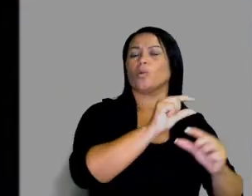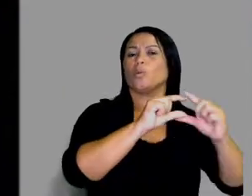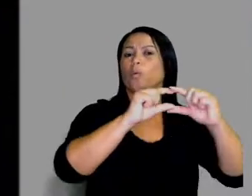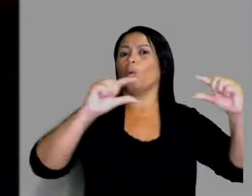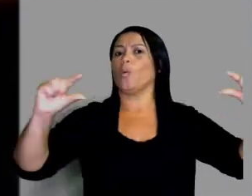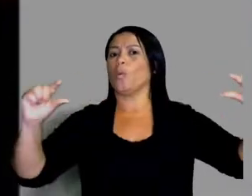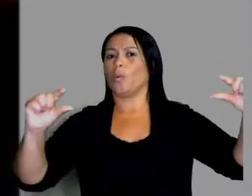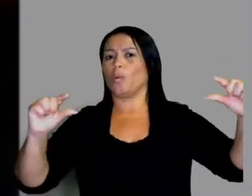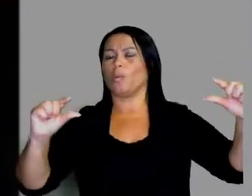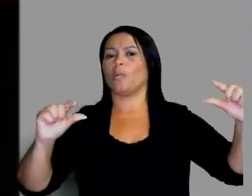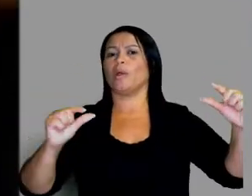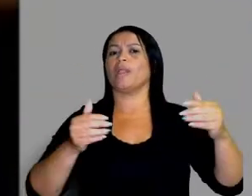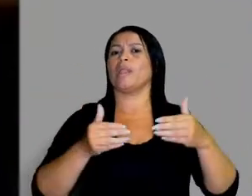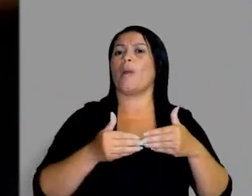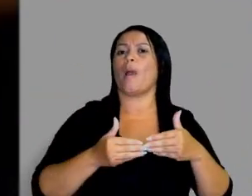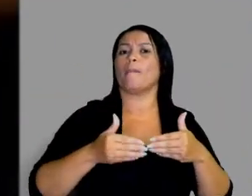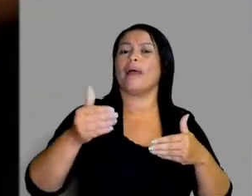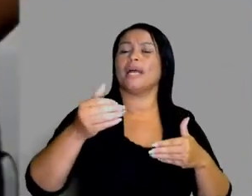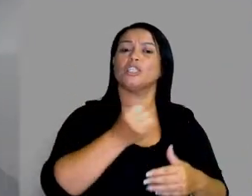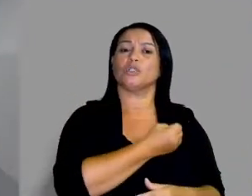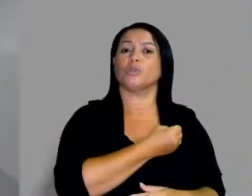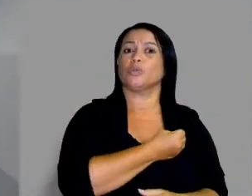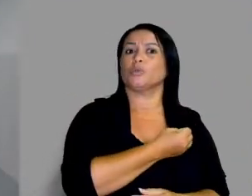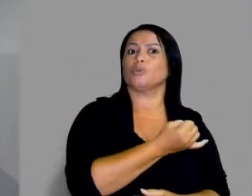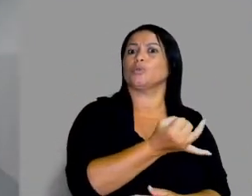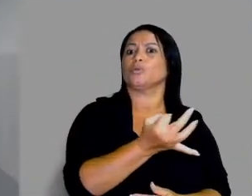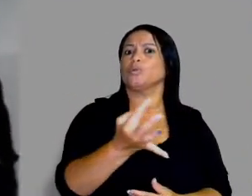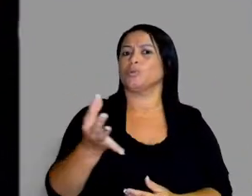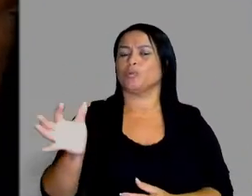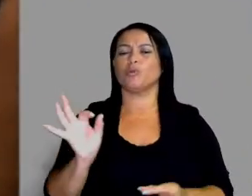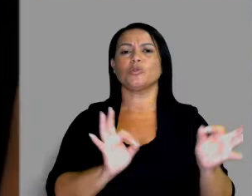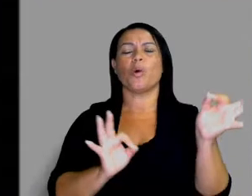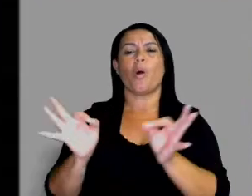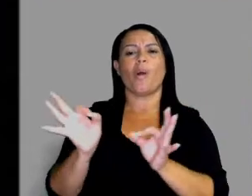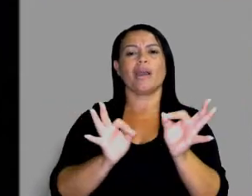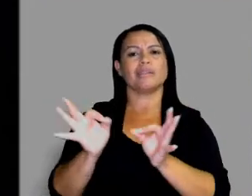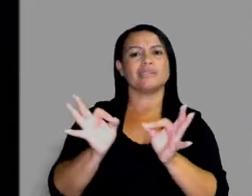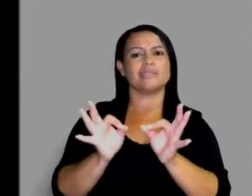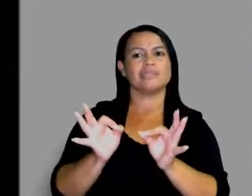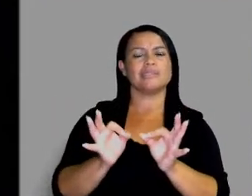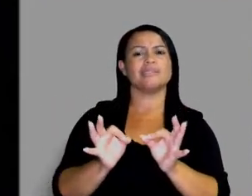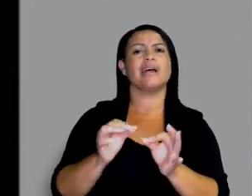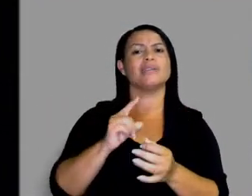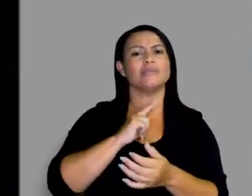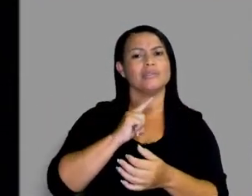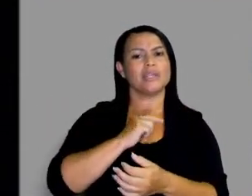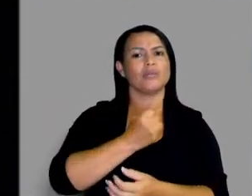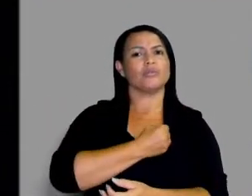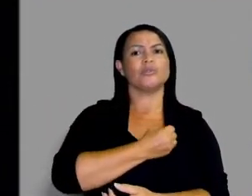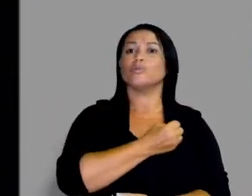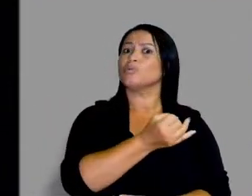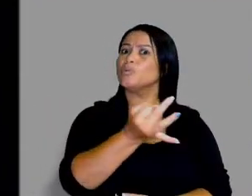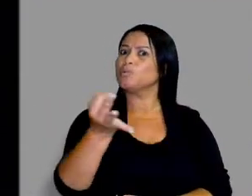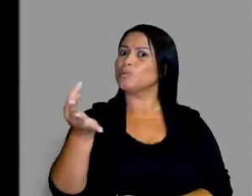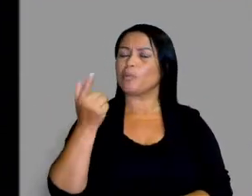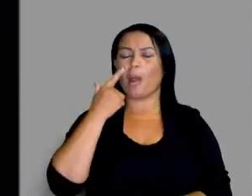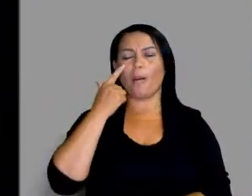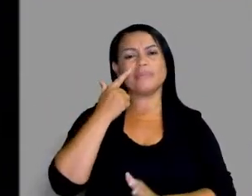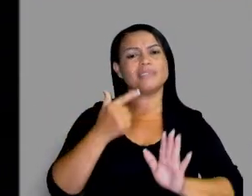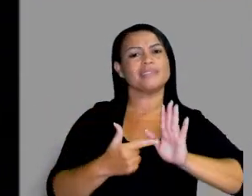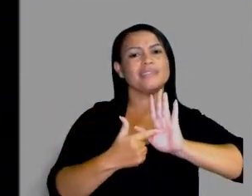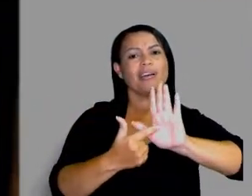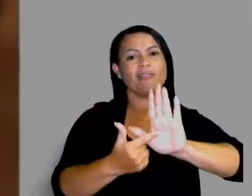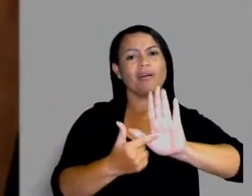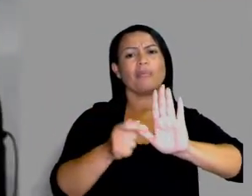342.406.328. Então, a partir desses algarismos formados, nós temos esse número, ó. Coloquei aqui,